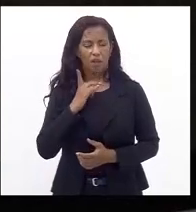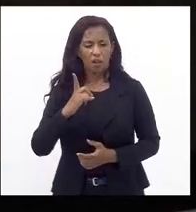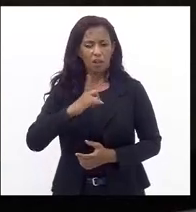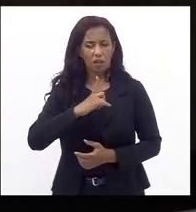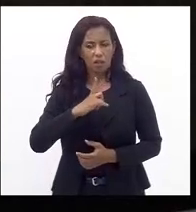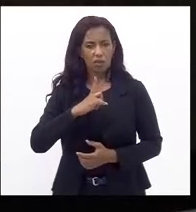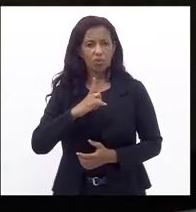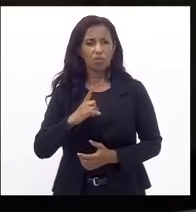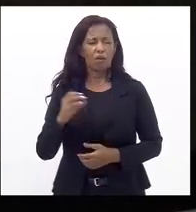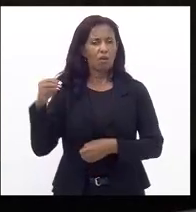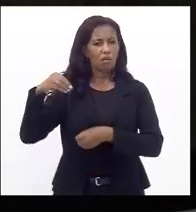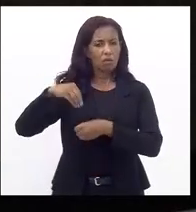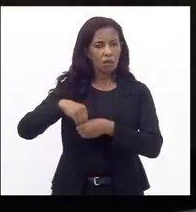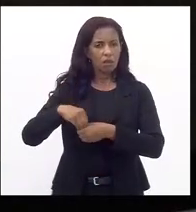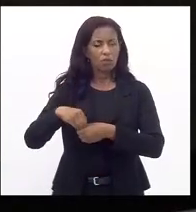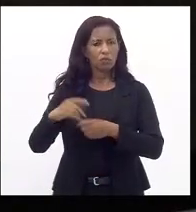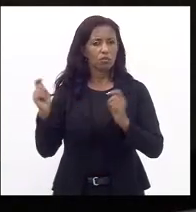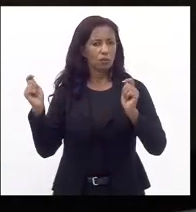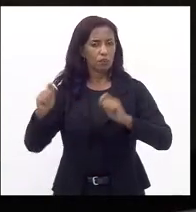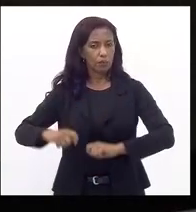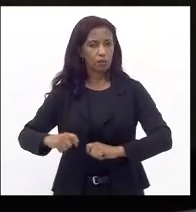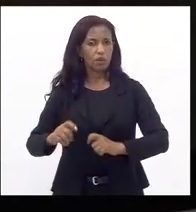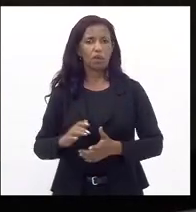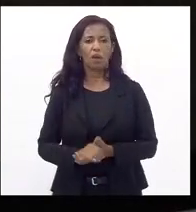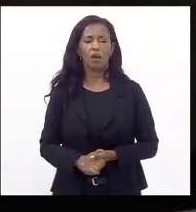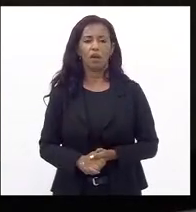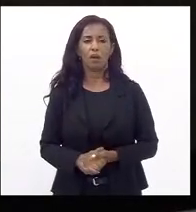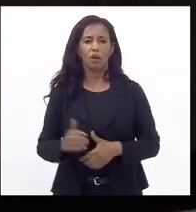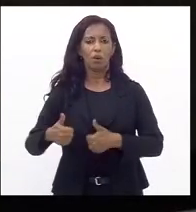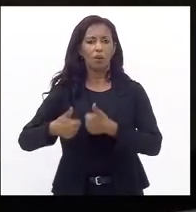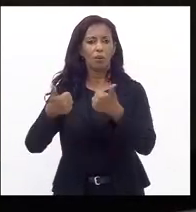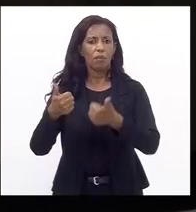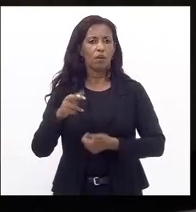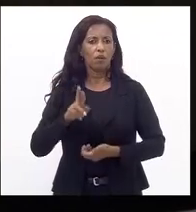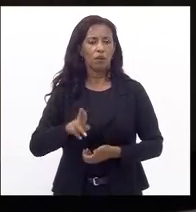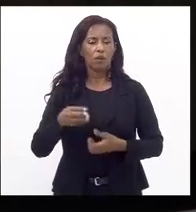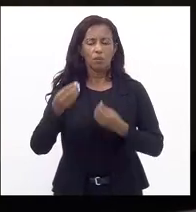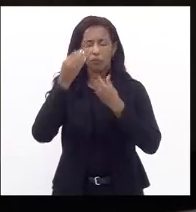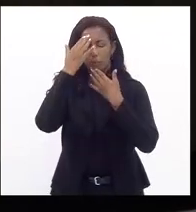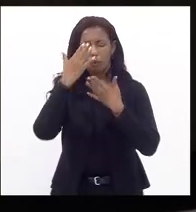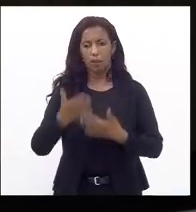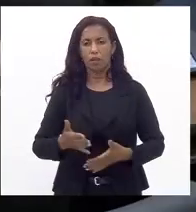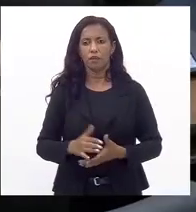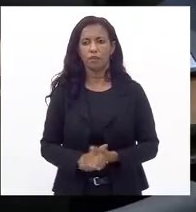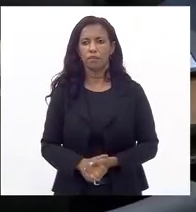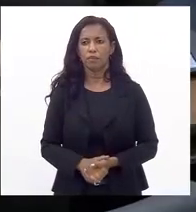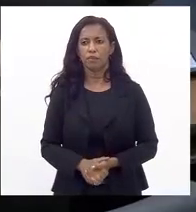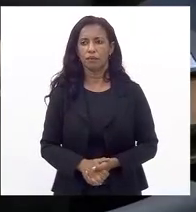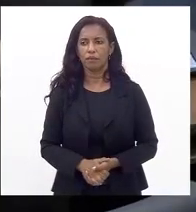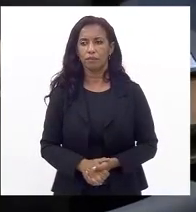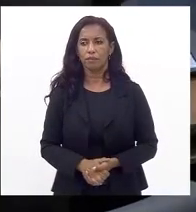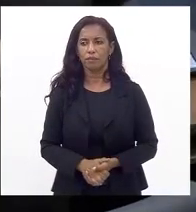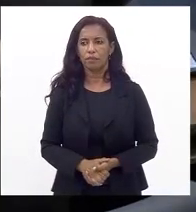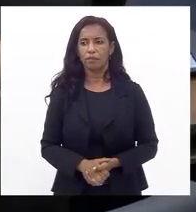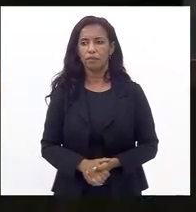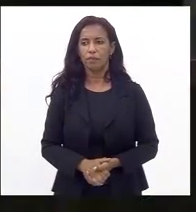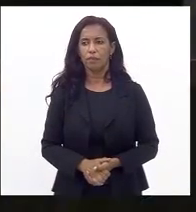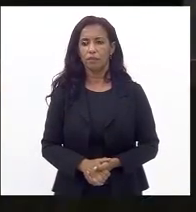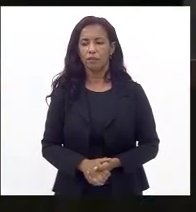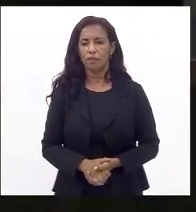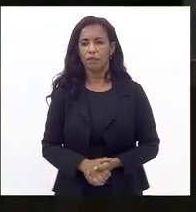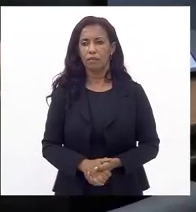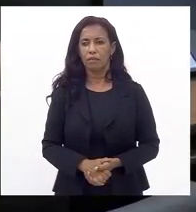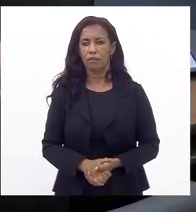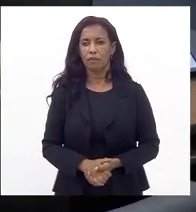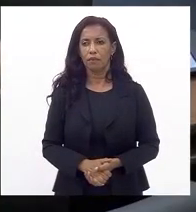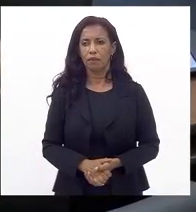tivemos dentro do possível o melhor resultado Muito obrigado tá bom obrigado Deputado Luiza que tá do